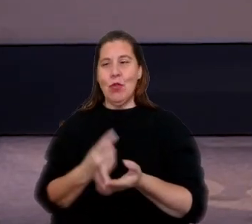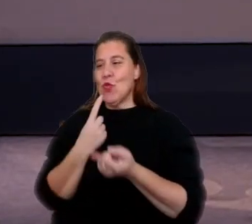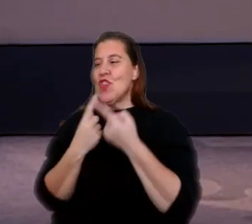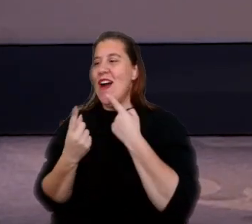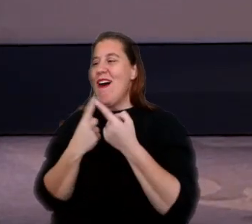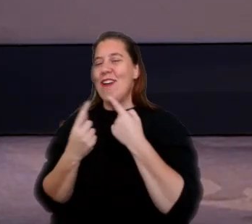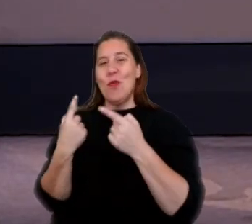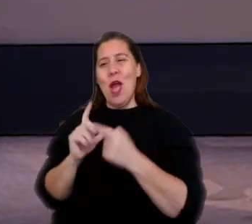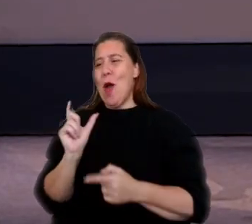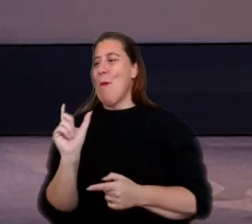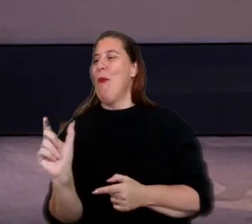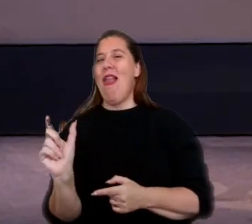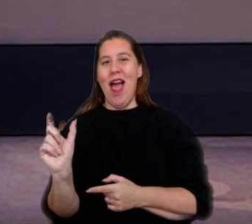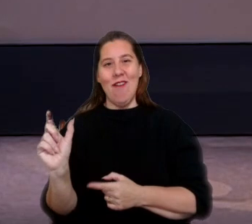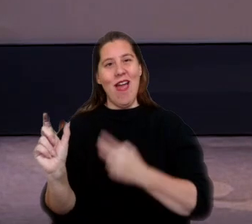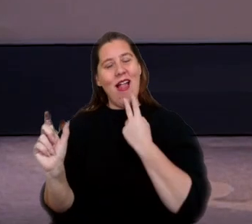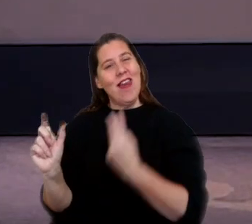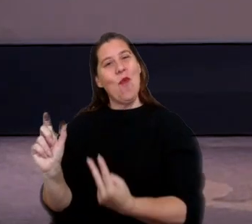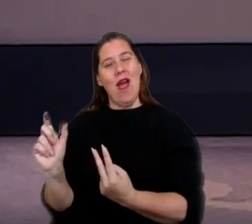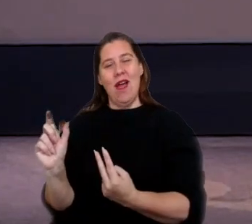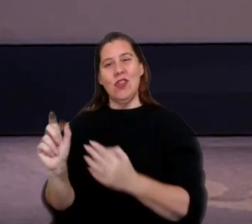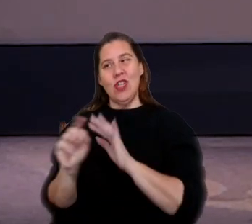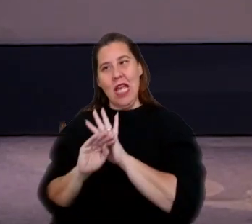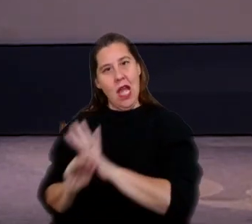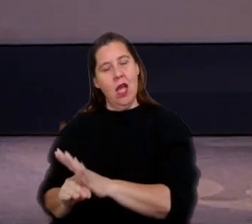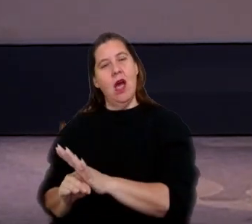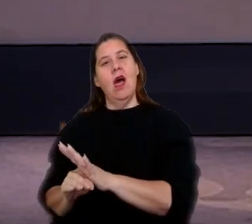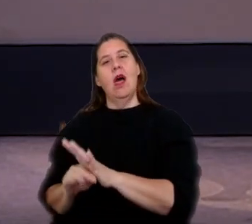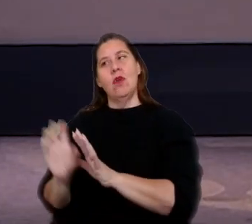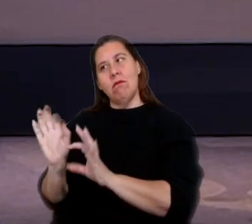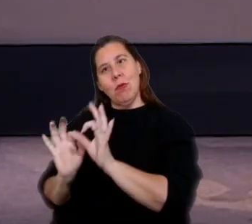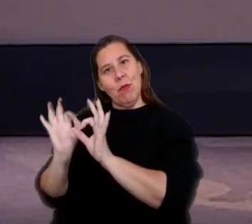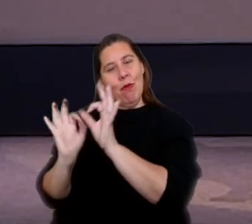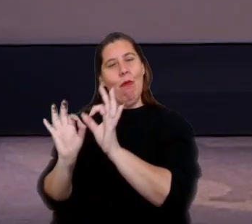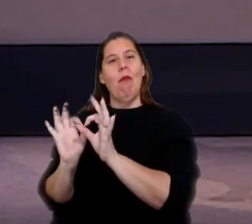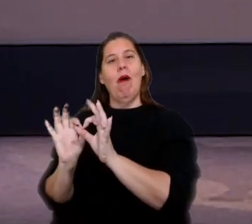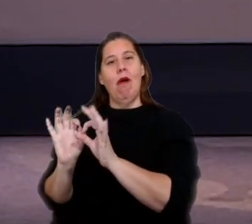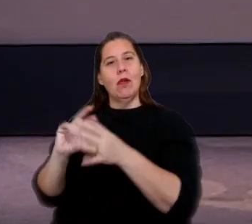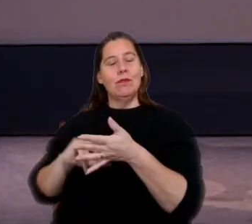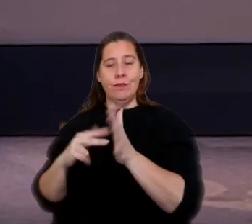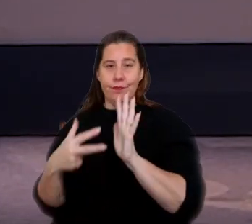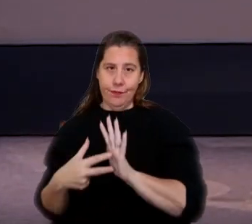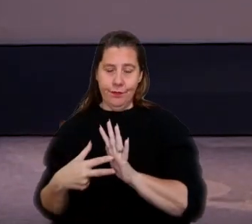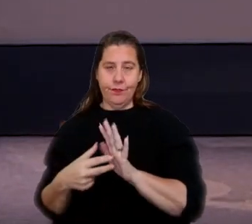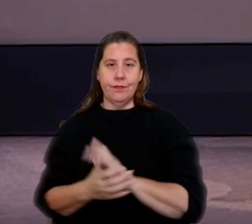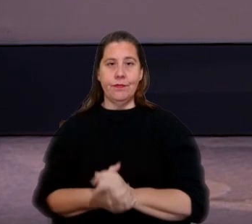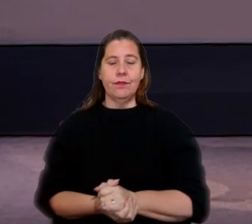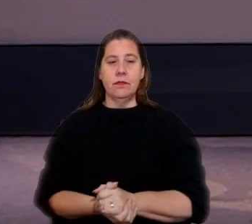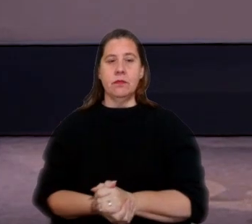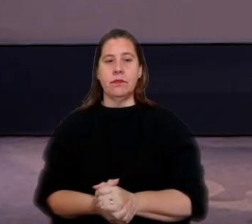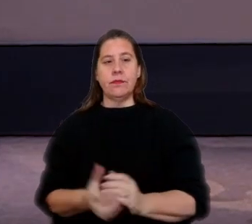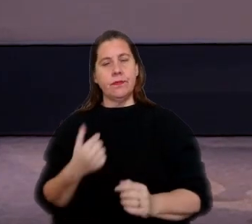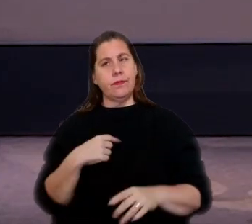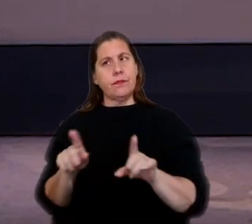importante, porque a palavra é a linguagem, né, ela que ajuda a ir construindo, né, os significados